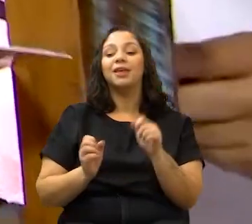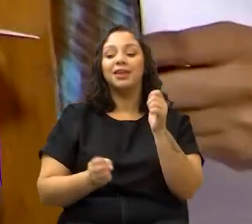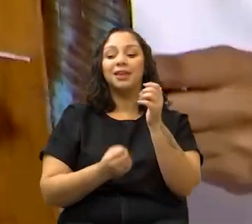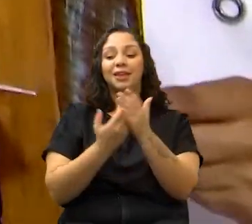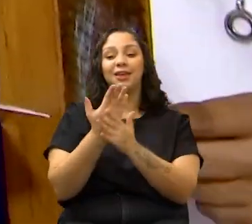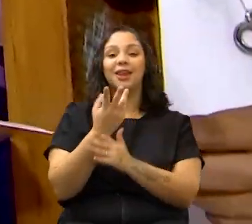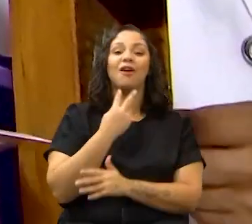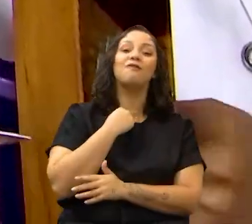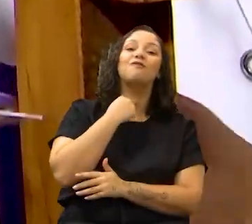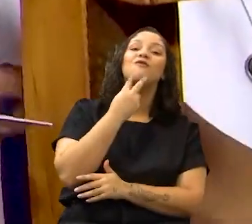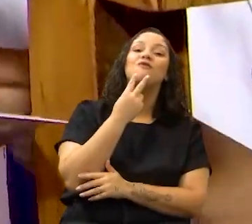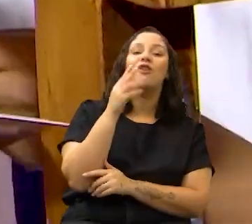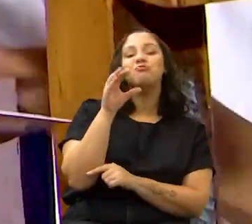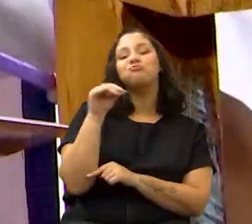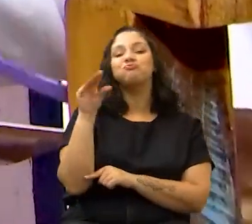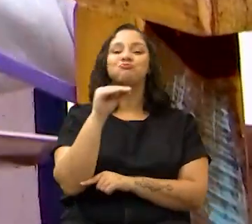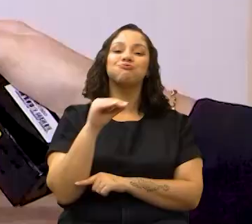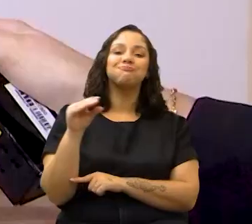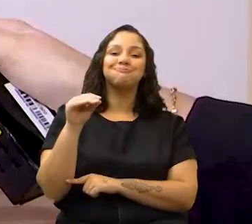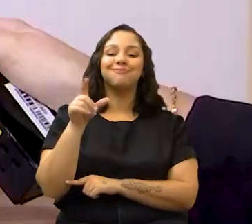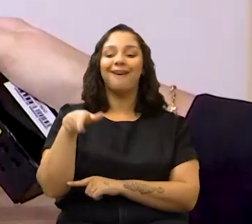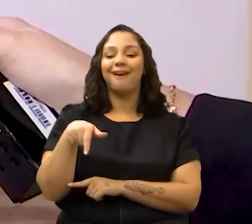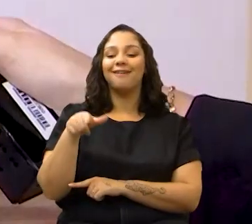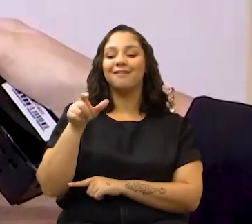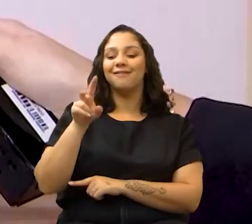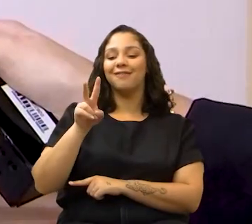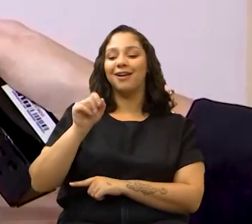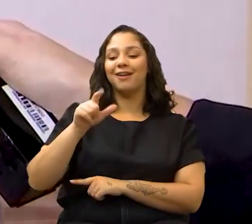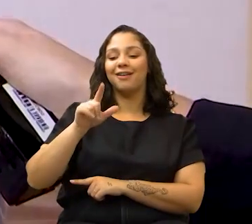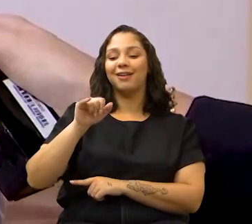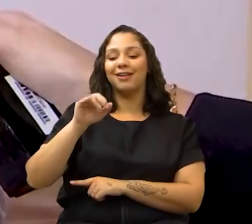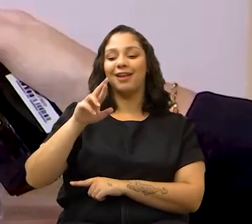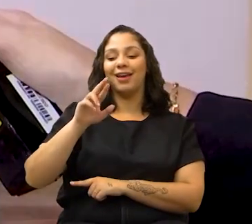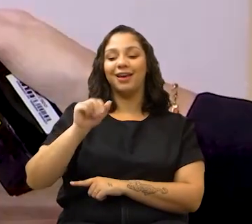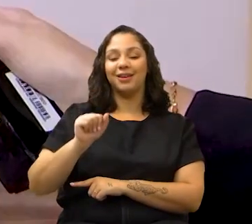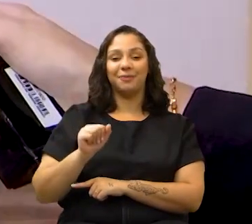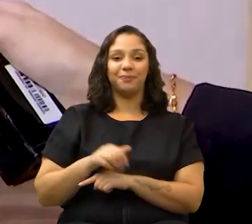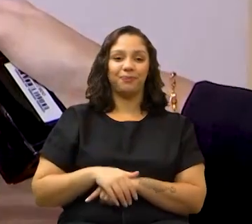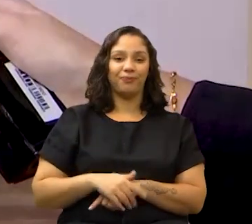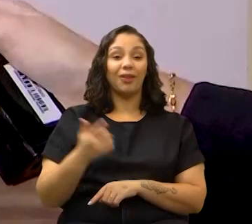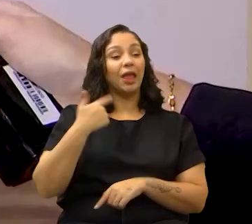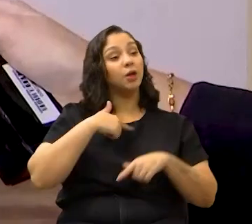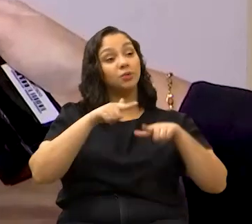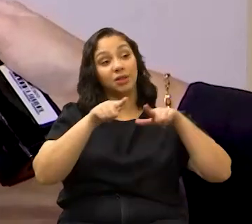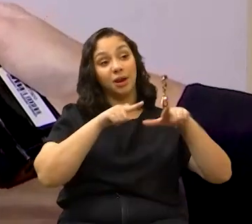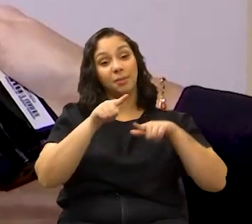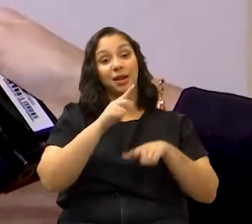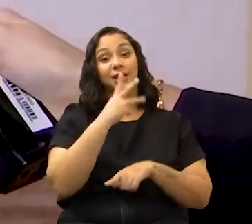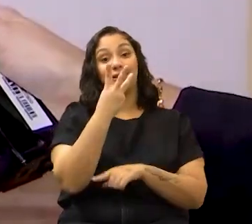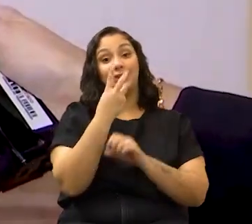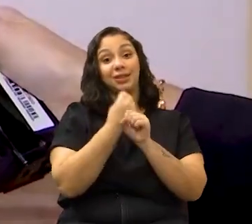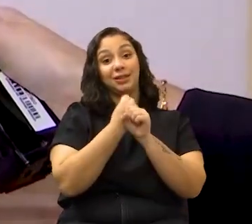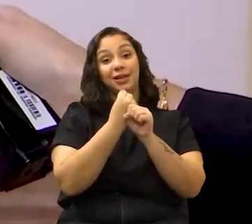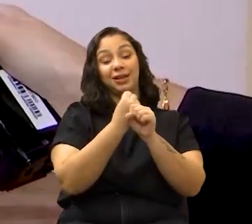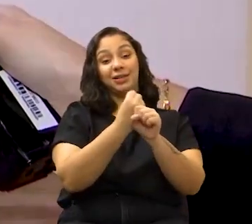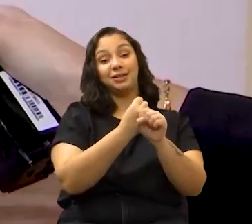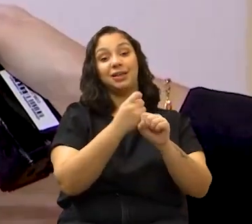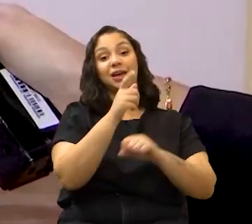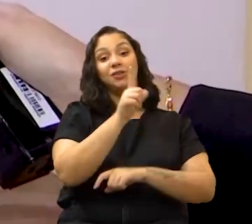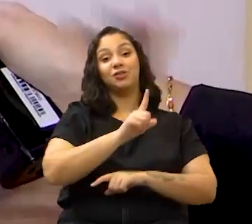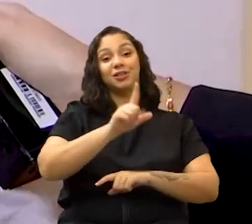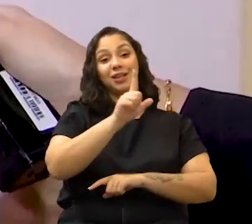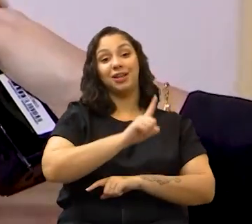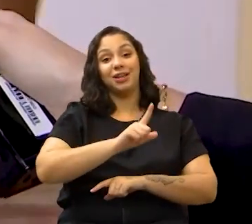as vozes, são feitos pela Valéria. Eu trabalhei durante 3 anos em uma livraria e eu entendia que lá não tinha pessoas como